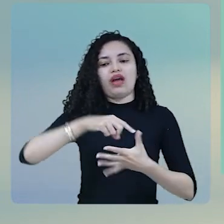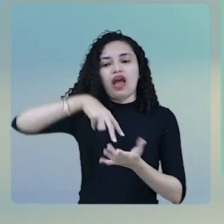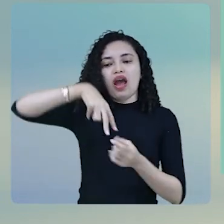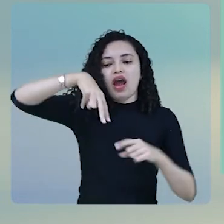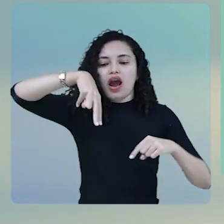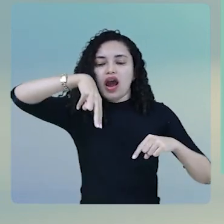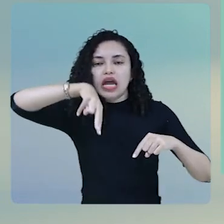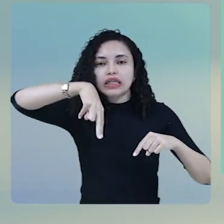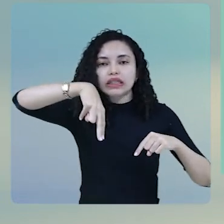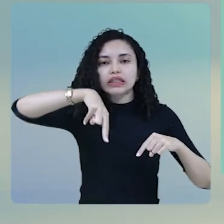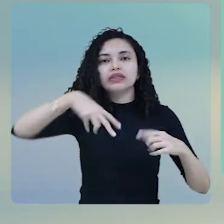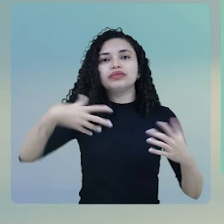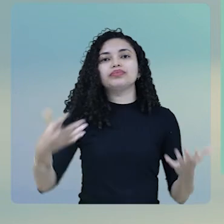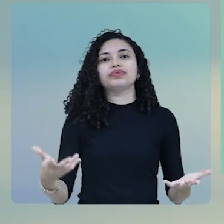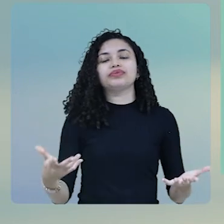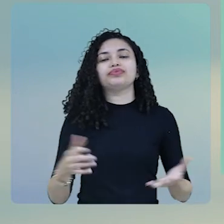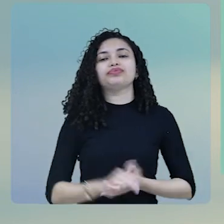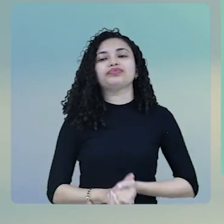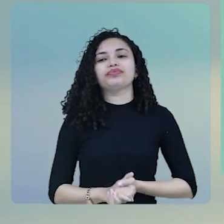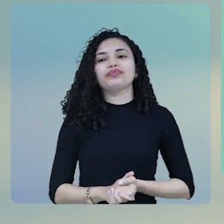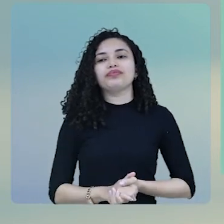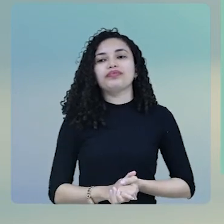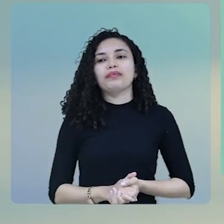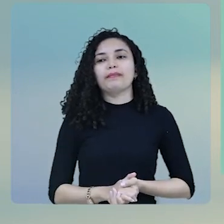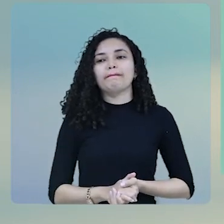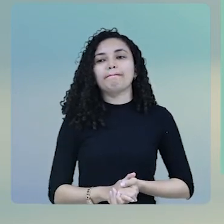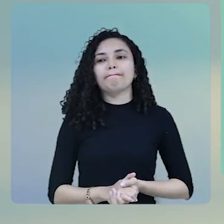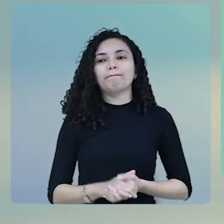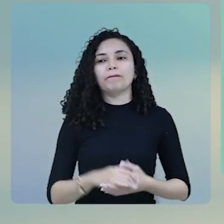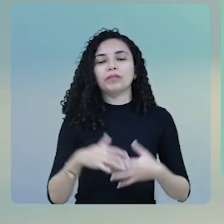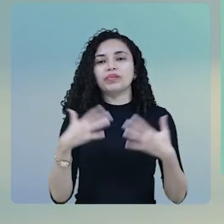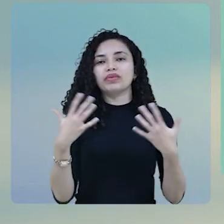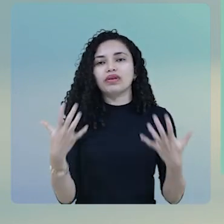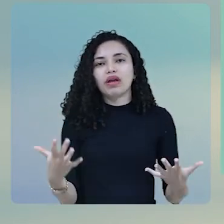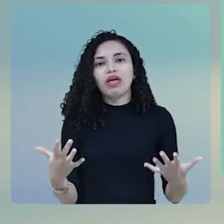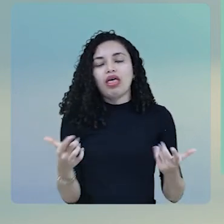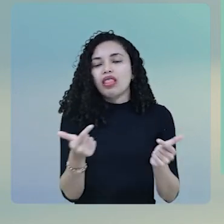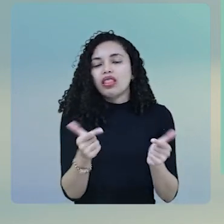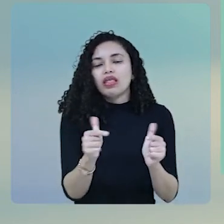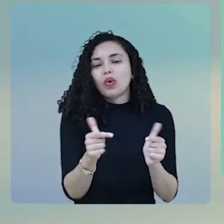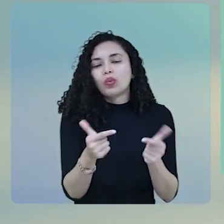agilidade, resistência, força, equilíbrio?